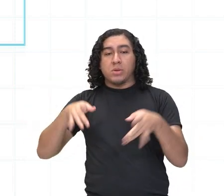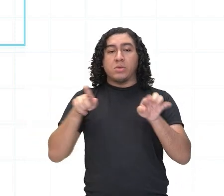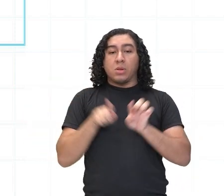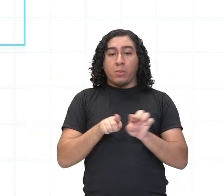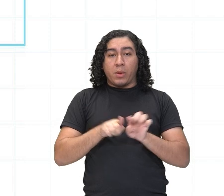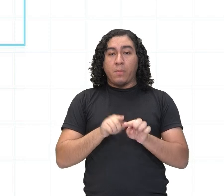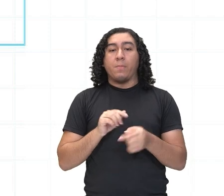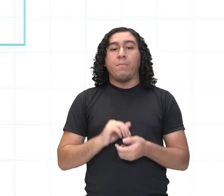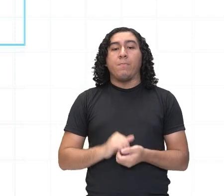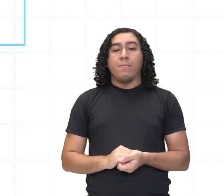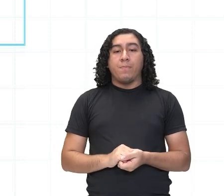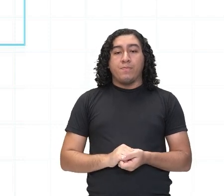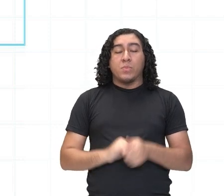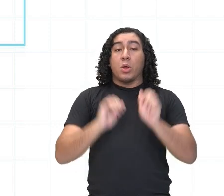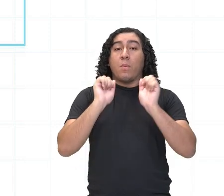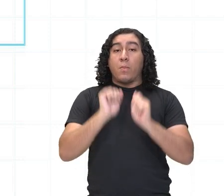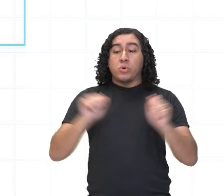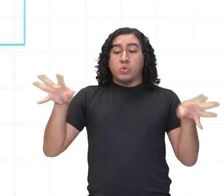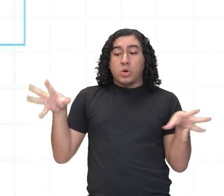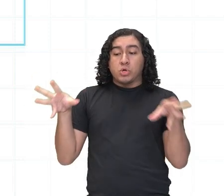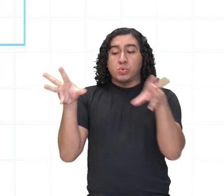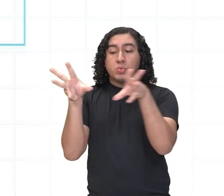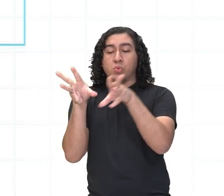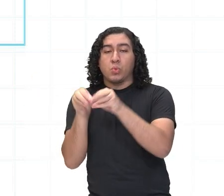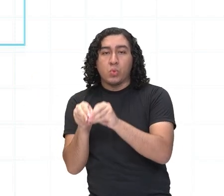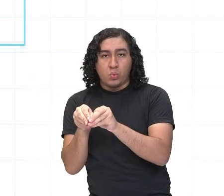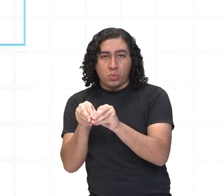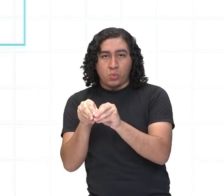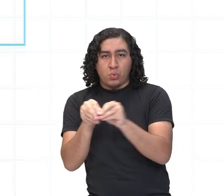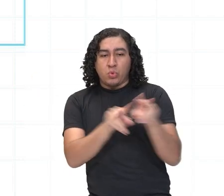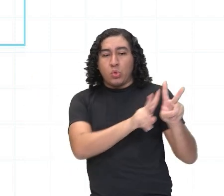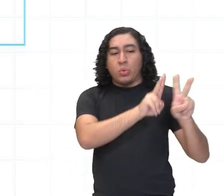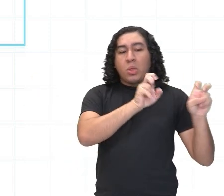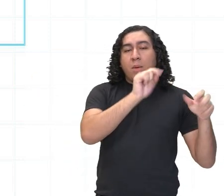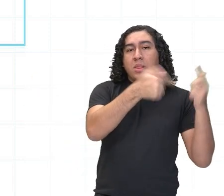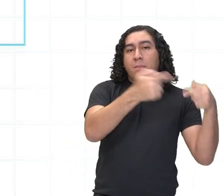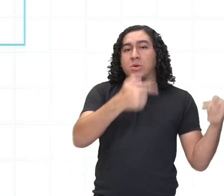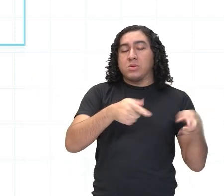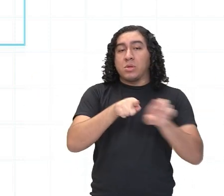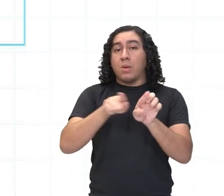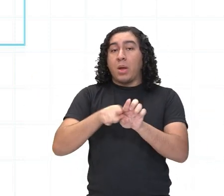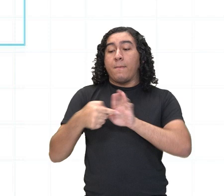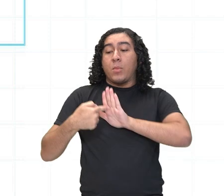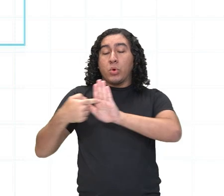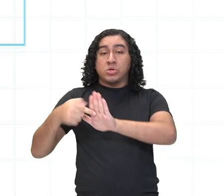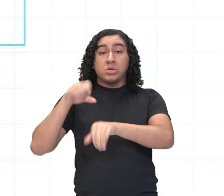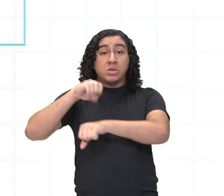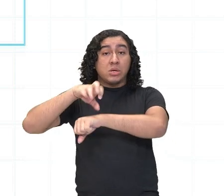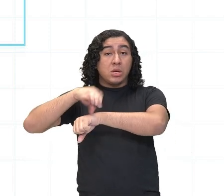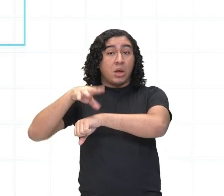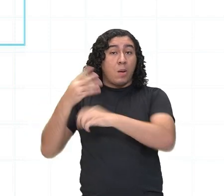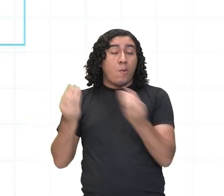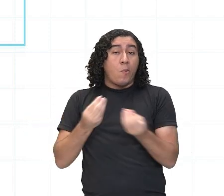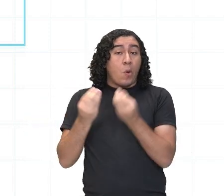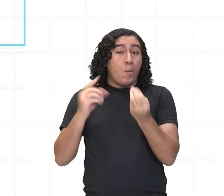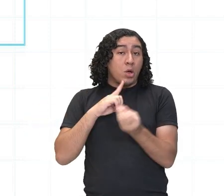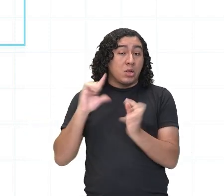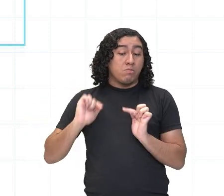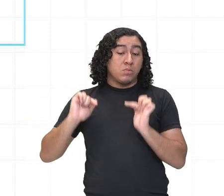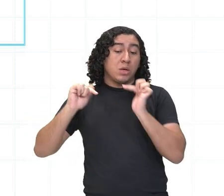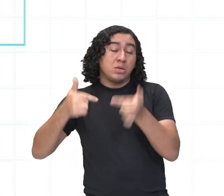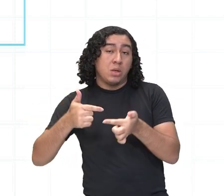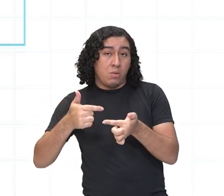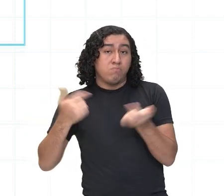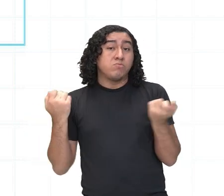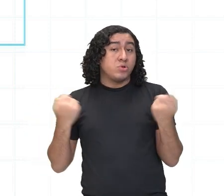disso, fazer uma síntese daquele elemento debatido e apresentar sugestões de intervenção